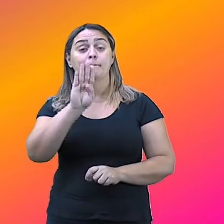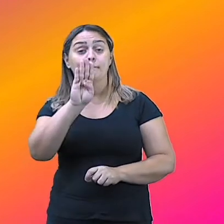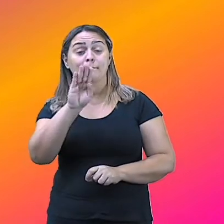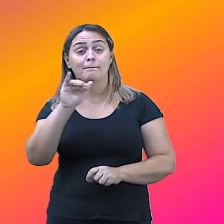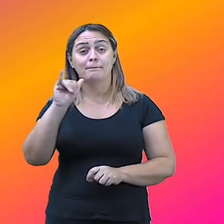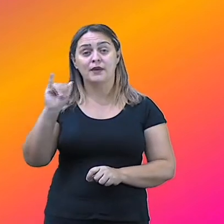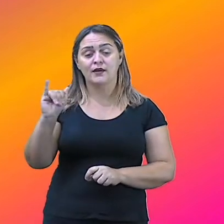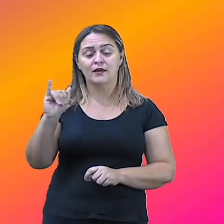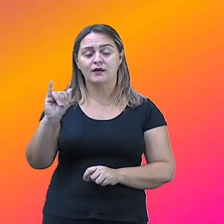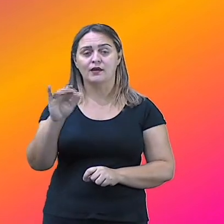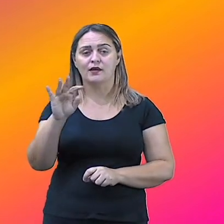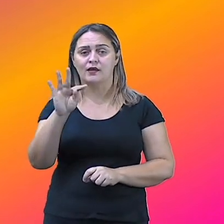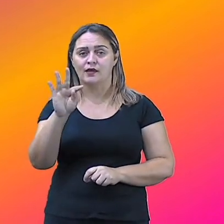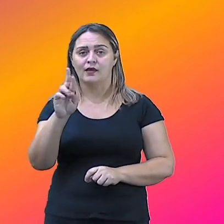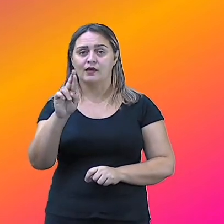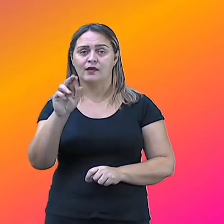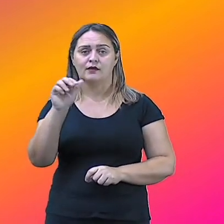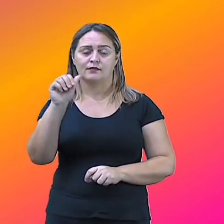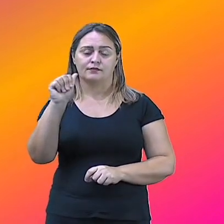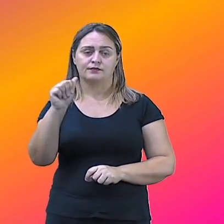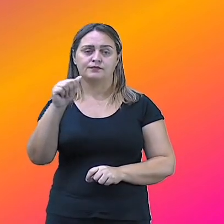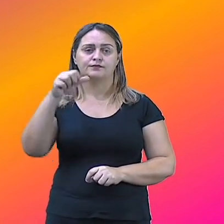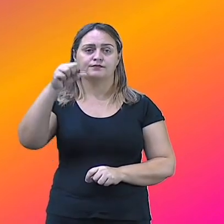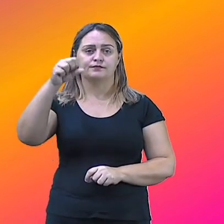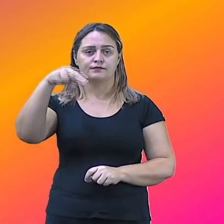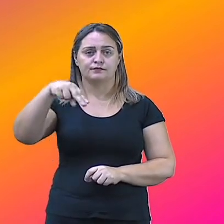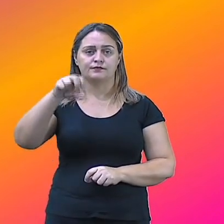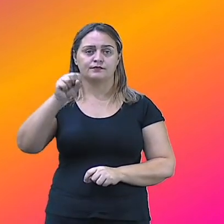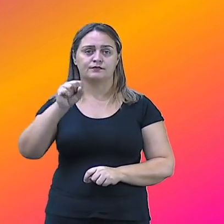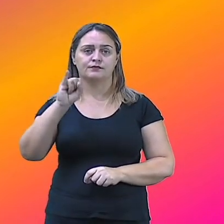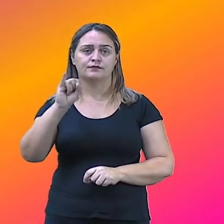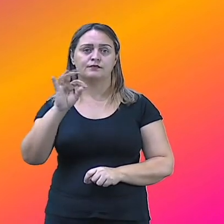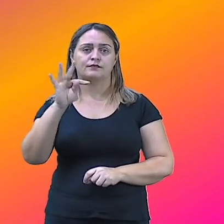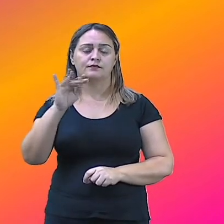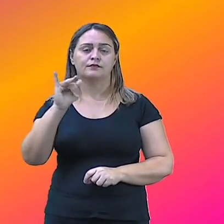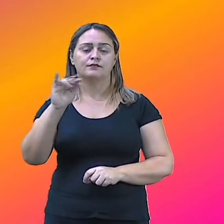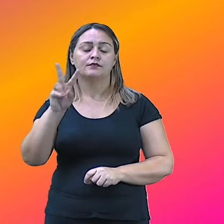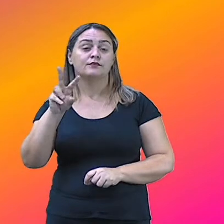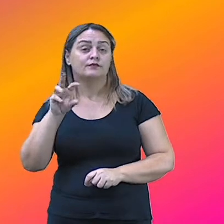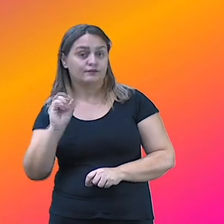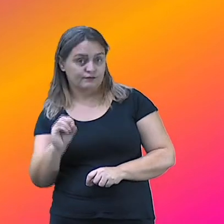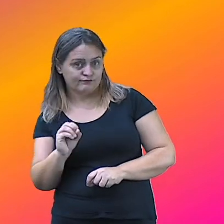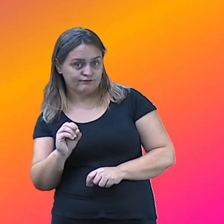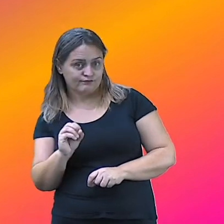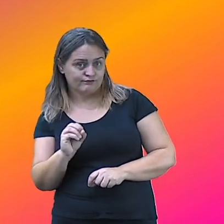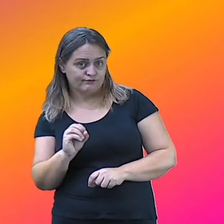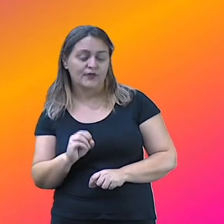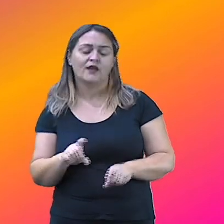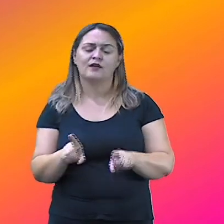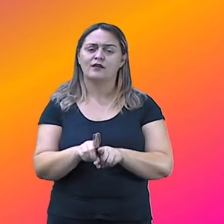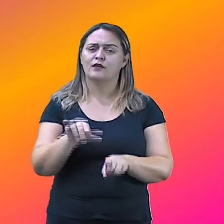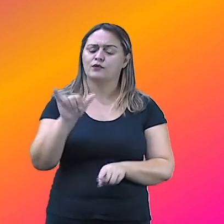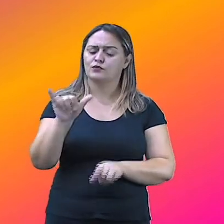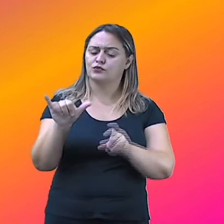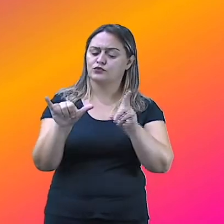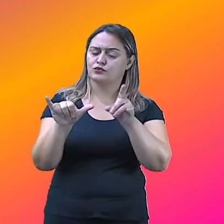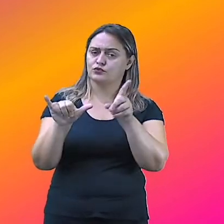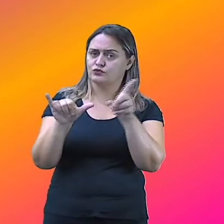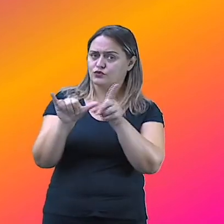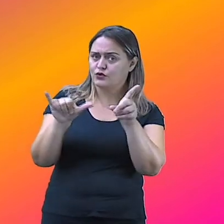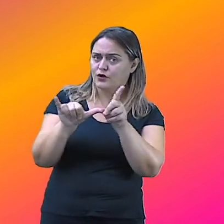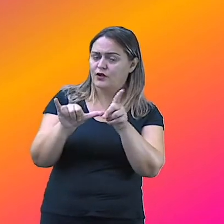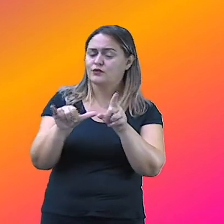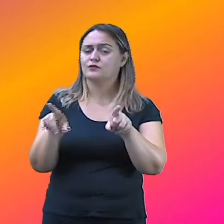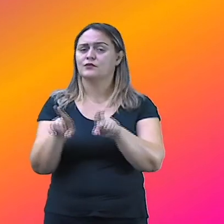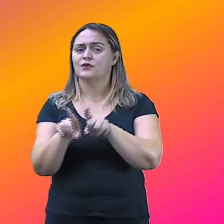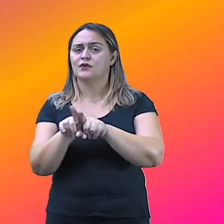tanto o objeto direto quanto indireto. Por vezes aí, o verbo ele vai pedir então mais